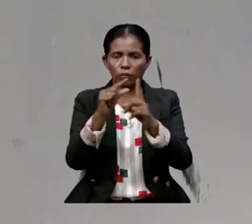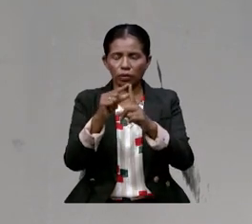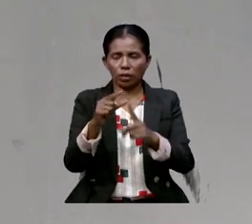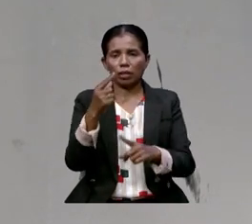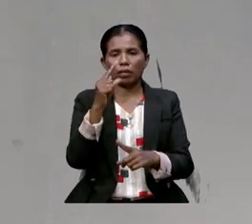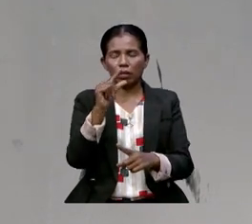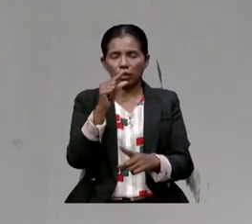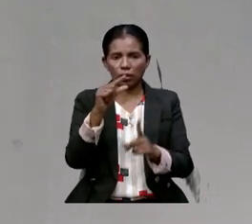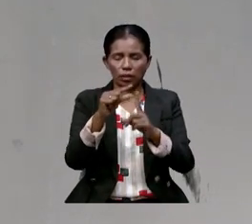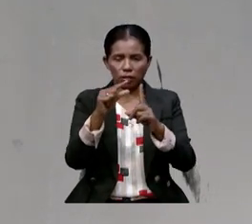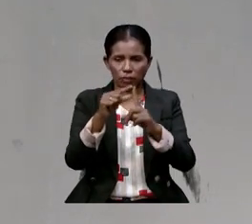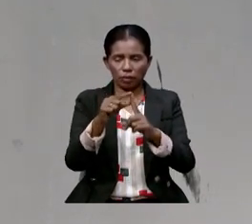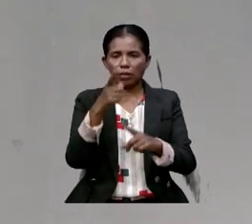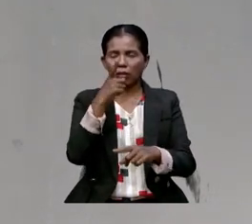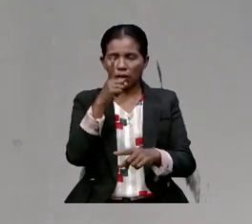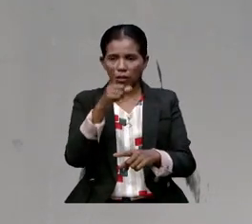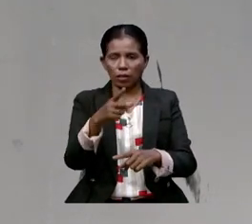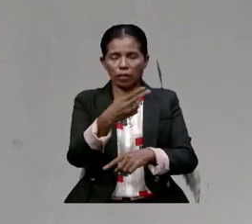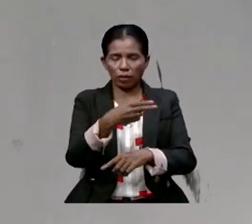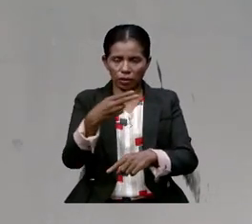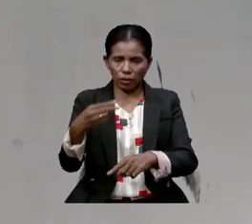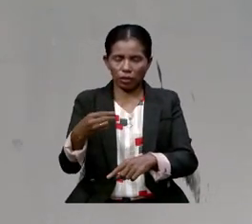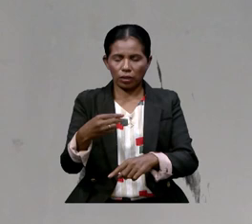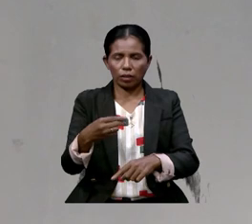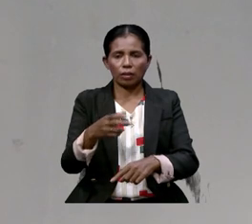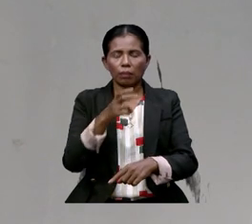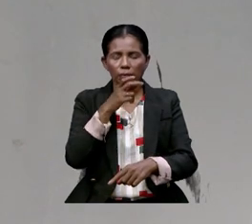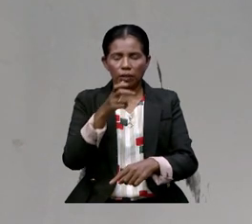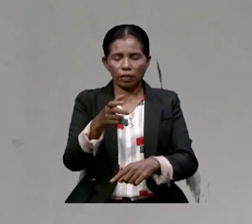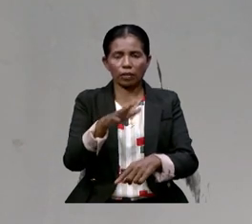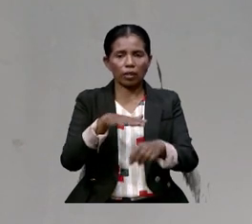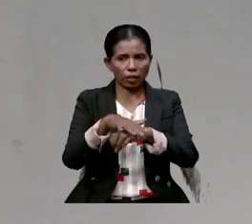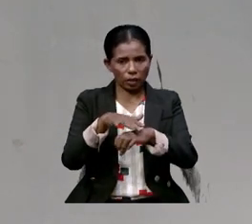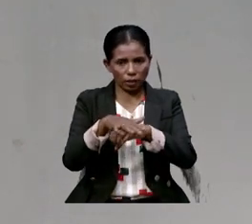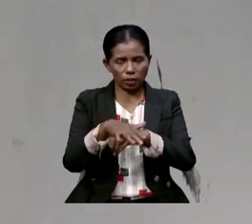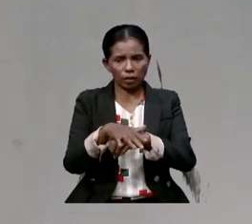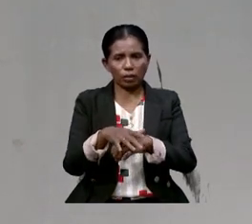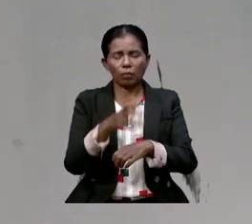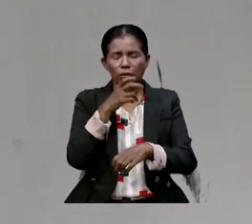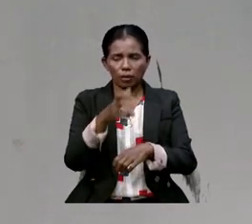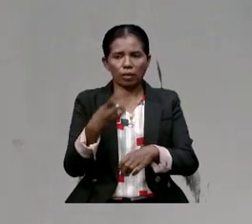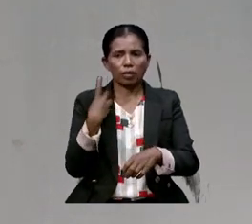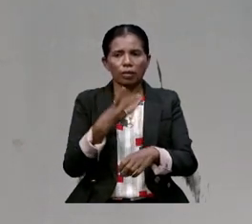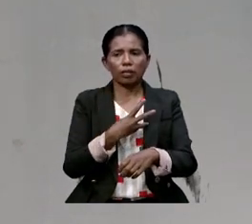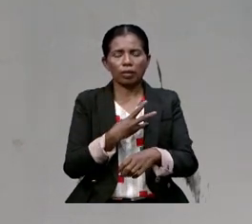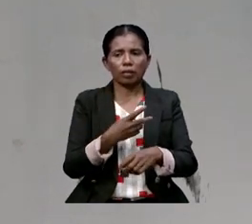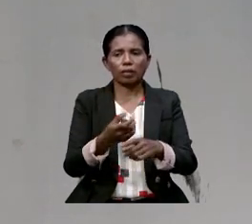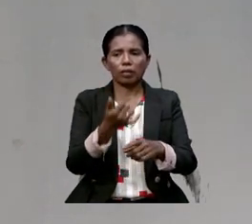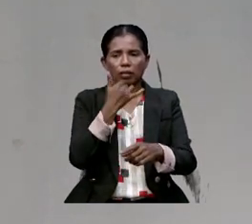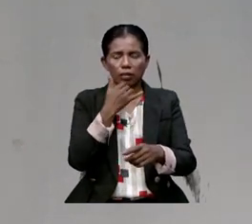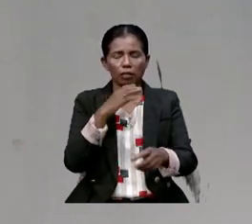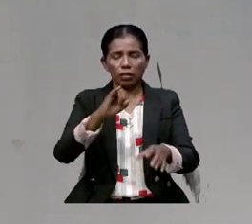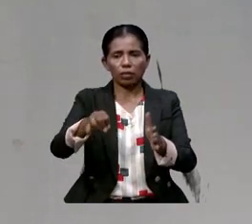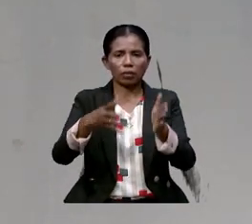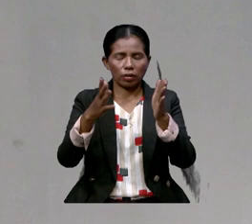aí a língua indonésia, língua teta, língua portuguesa, língua inglês. E também é dito, mas que tem foco no qualidade do